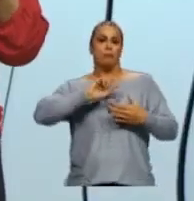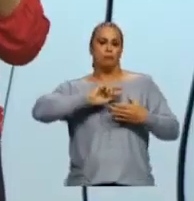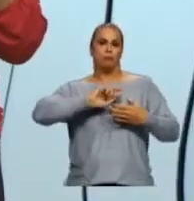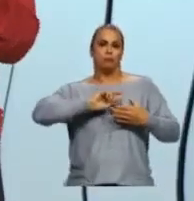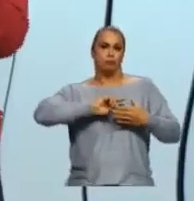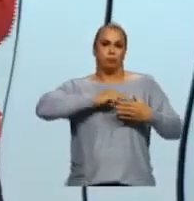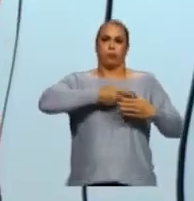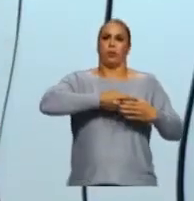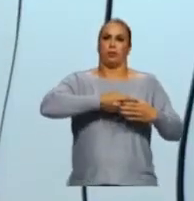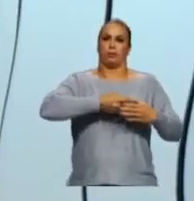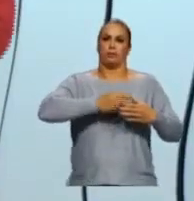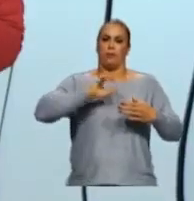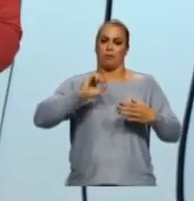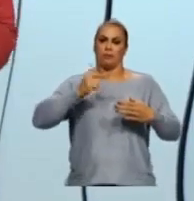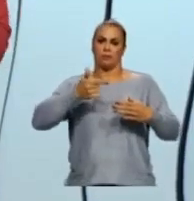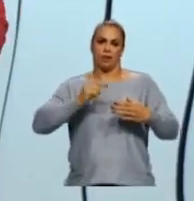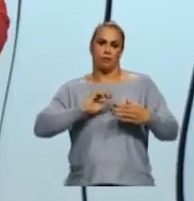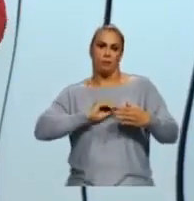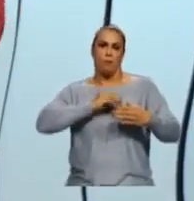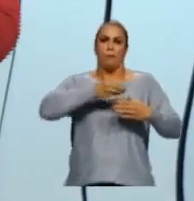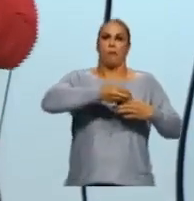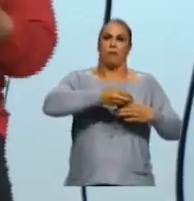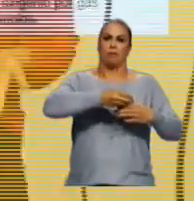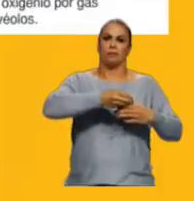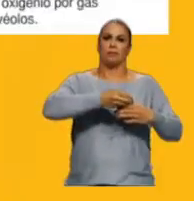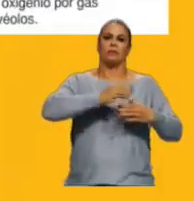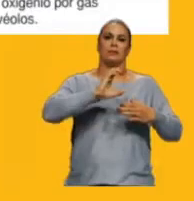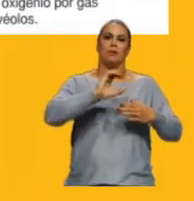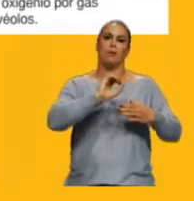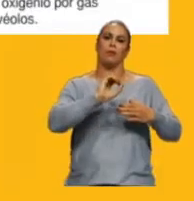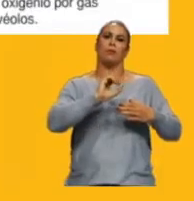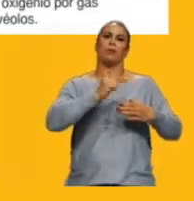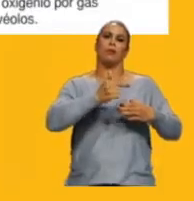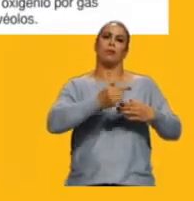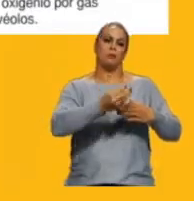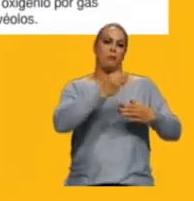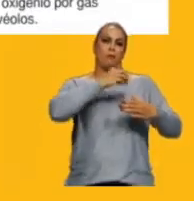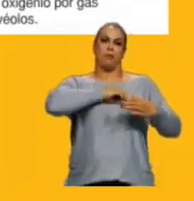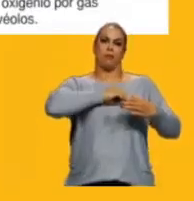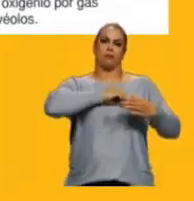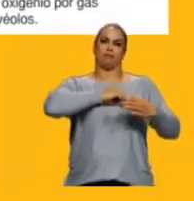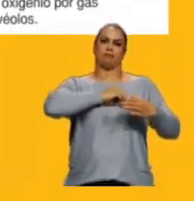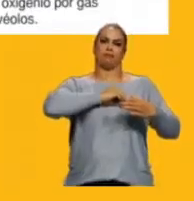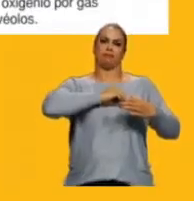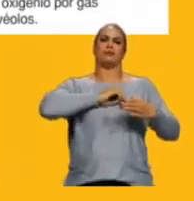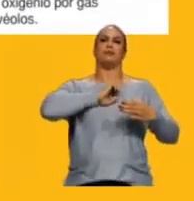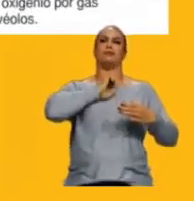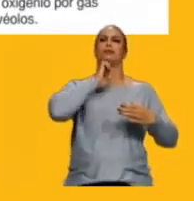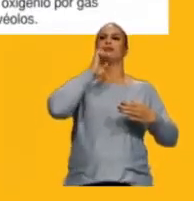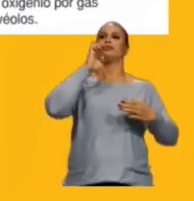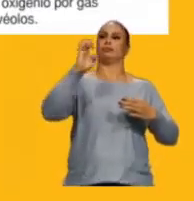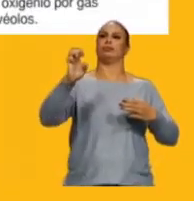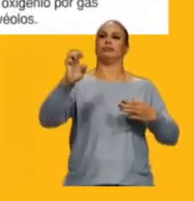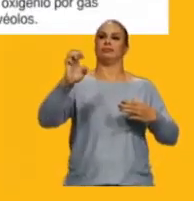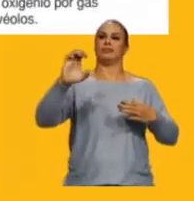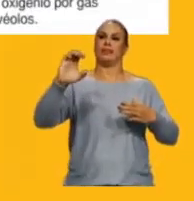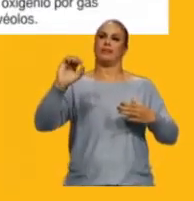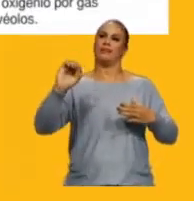oxigênio, passa a ser rico em gás carbônico, ou vice-versa. Então, essas trocas gasosas acontecem nos alvéolos